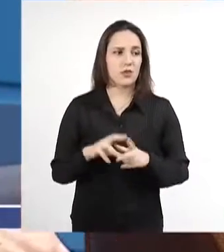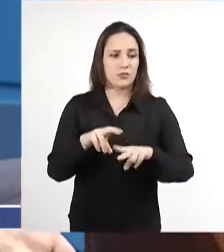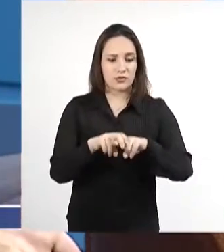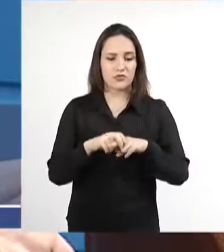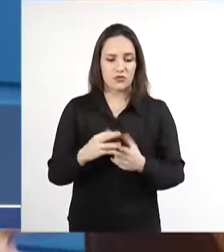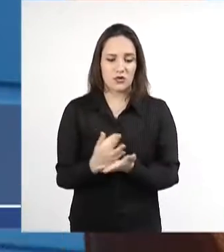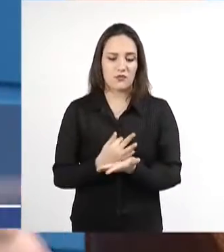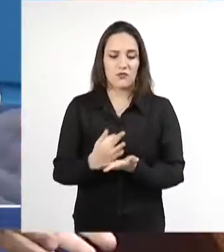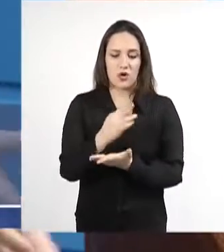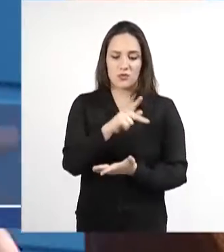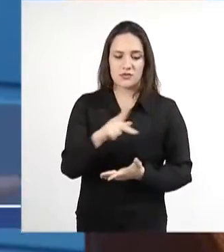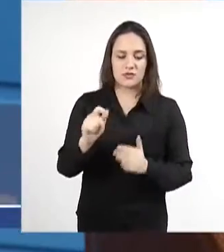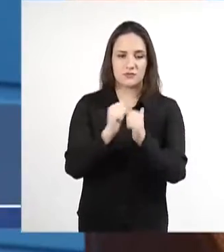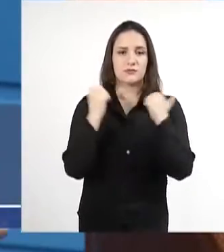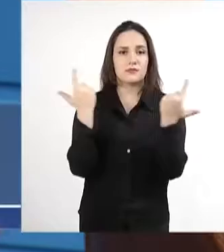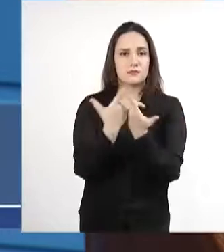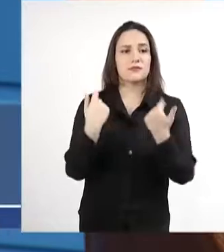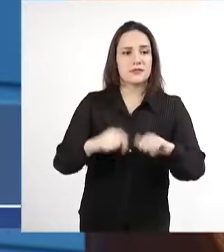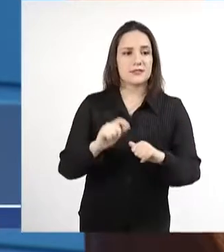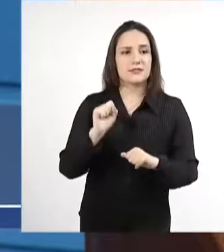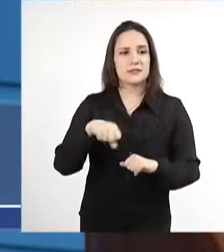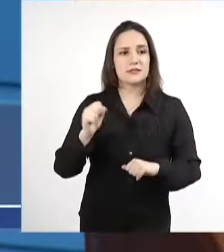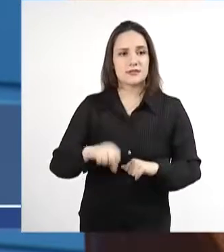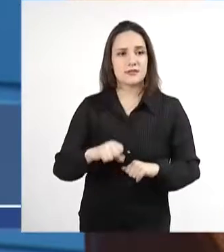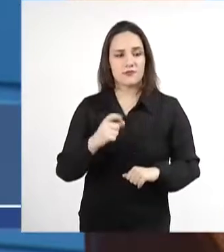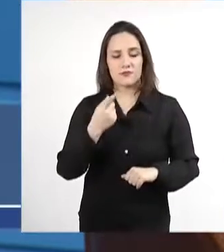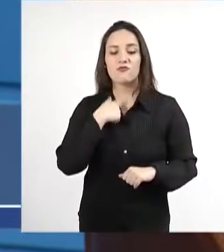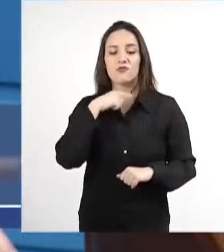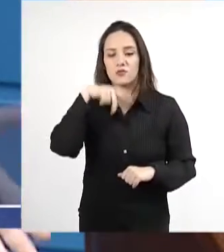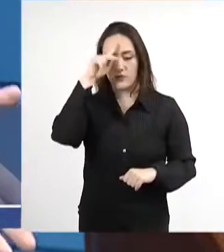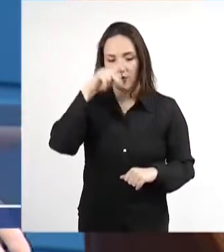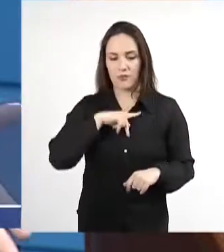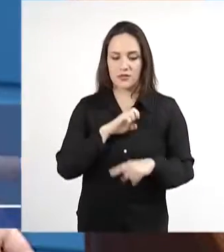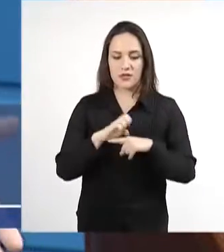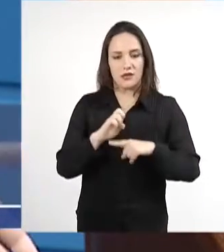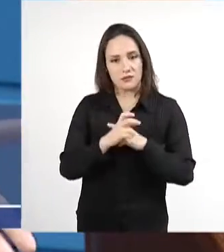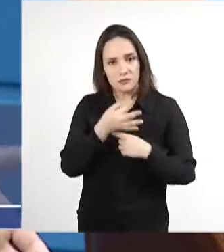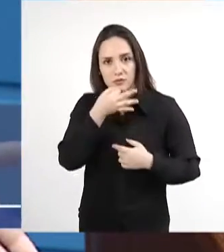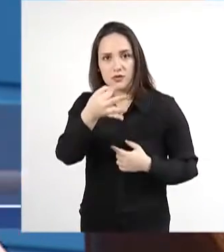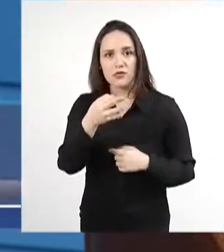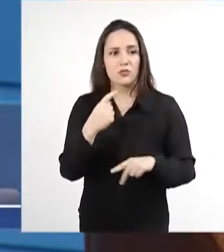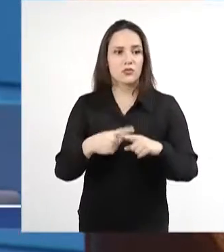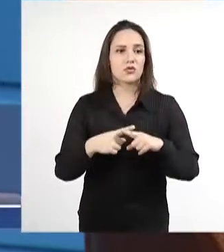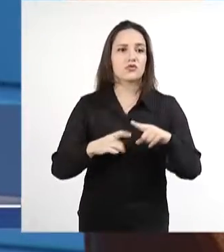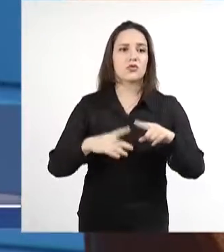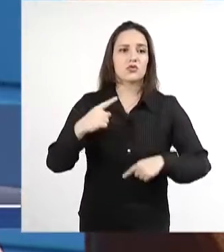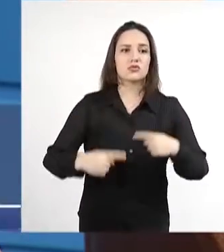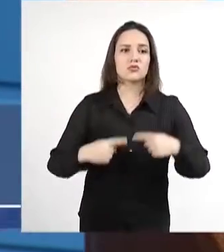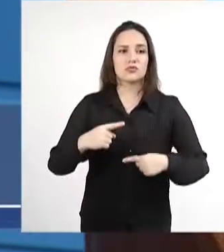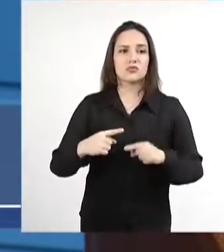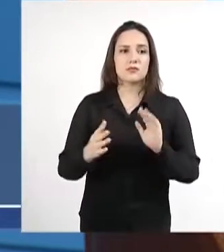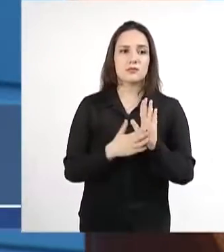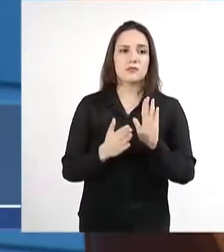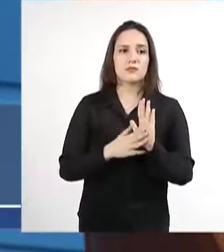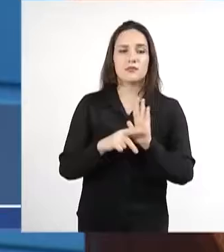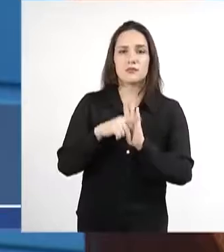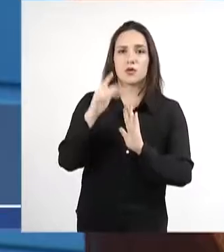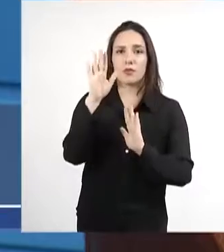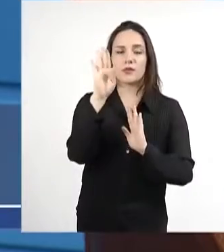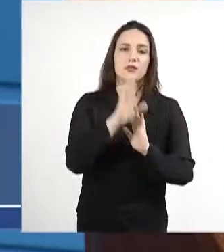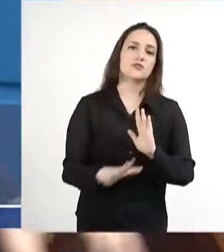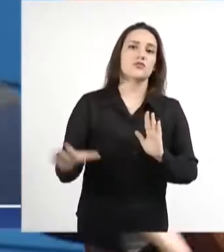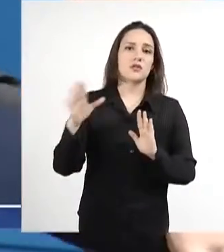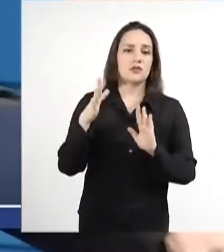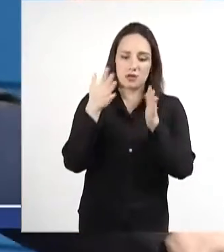tem que ser ativo para que a gente possa fazer valer a nossa vontade, porque senão vai ficar discutindo só pauta nacional, sem olhar para os